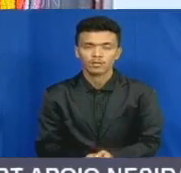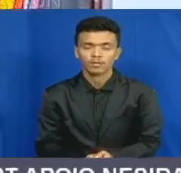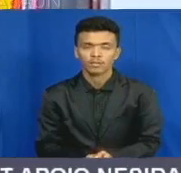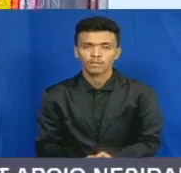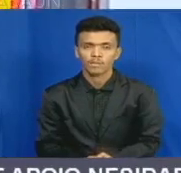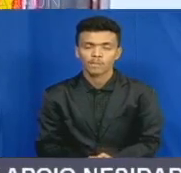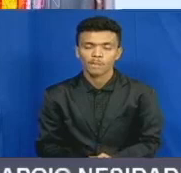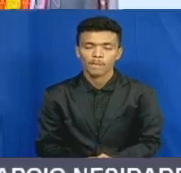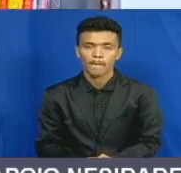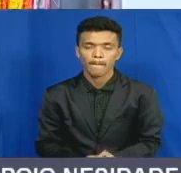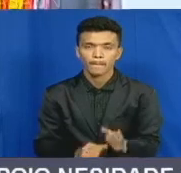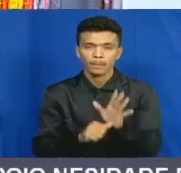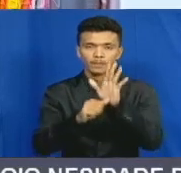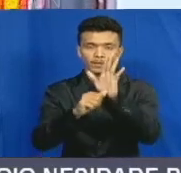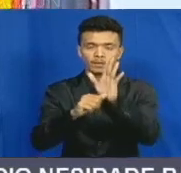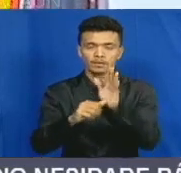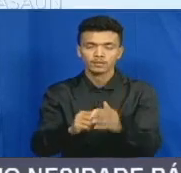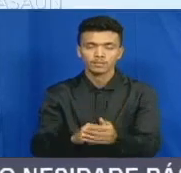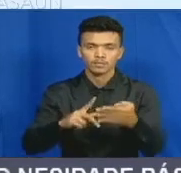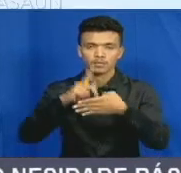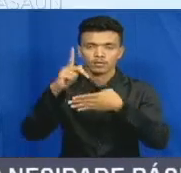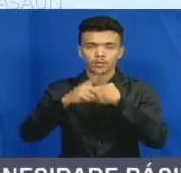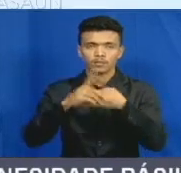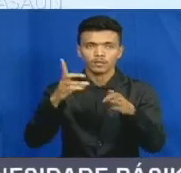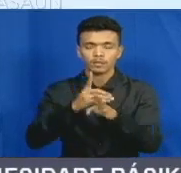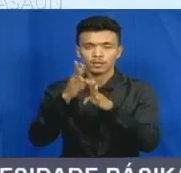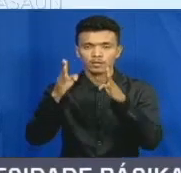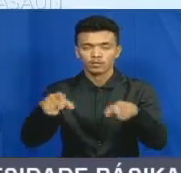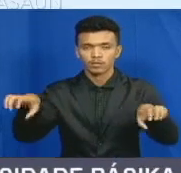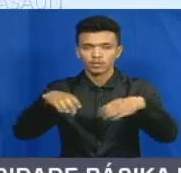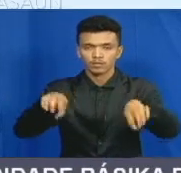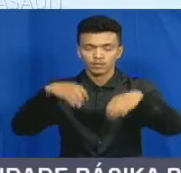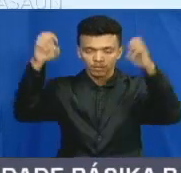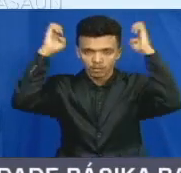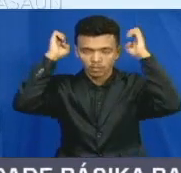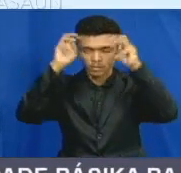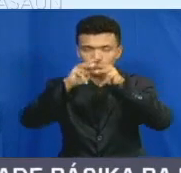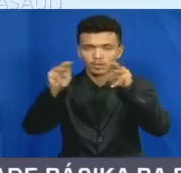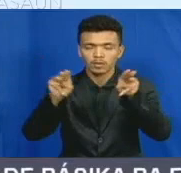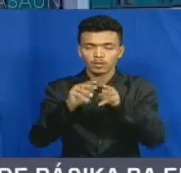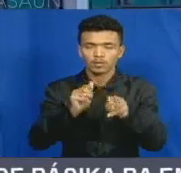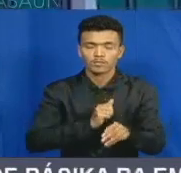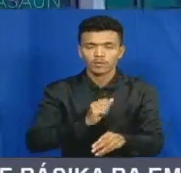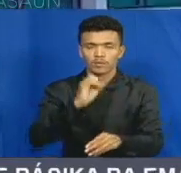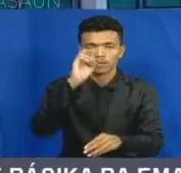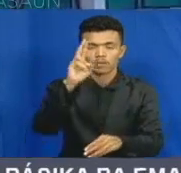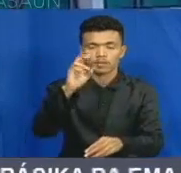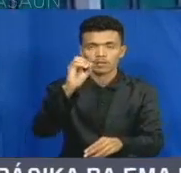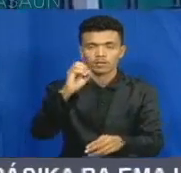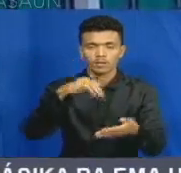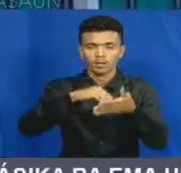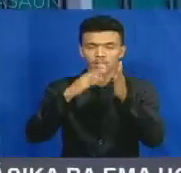para a implementação do programa de renda escolar. Diretor do Serviço de Educação do município de Inaro, Oscar de Araújo, Hateten, total